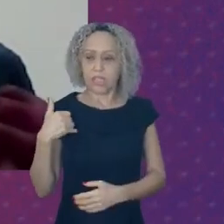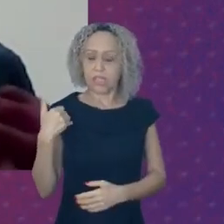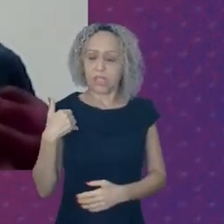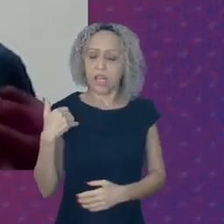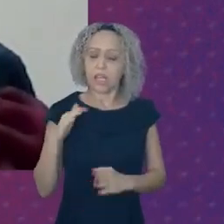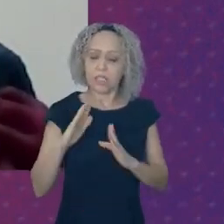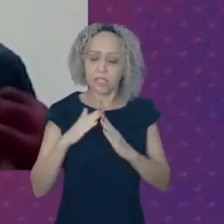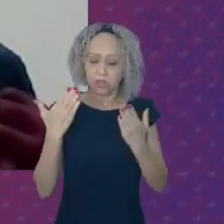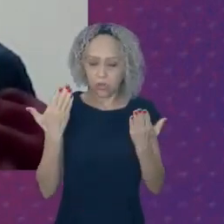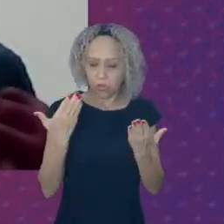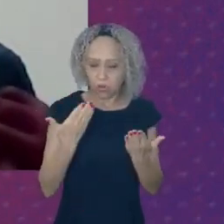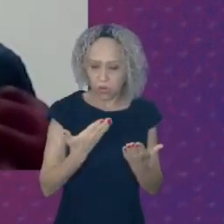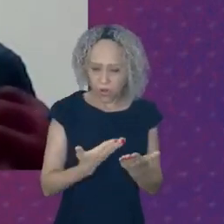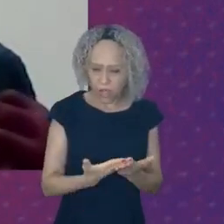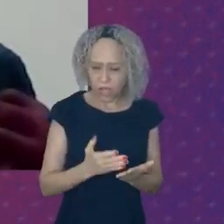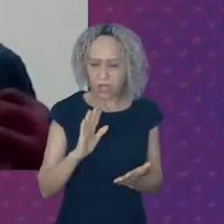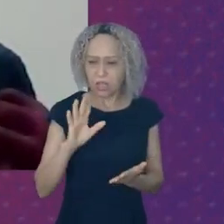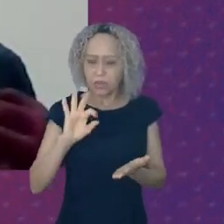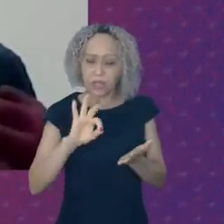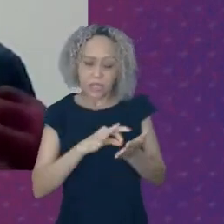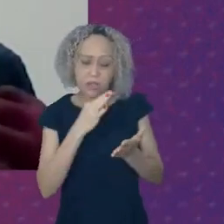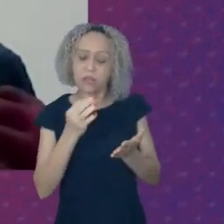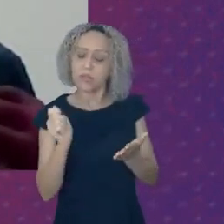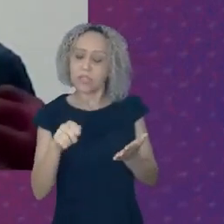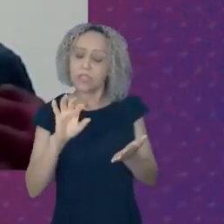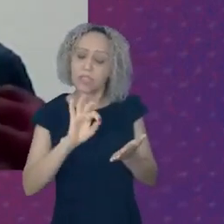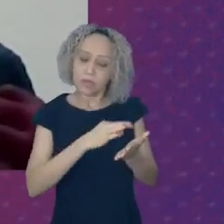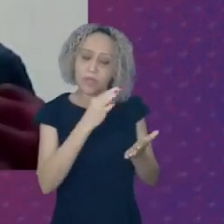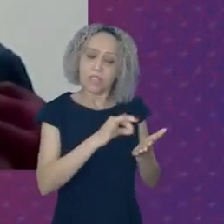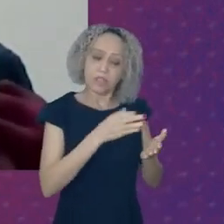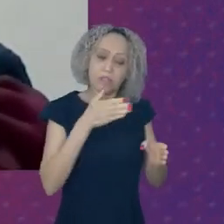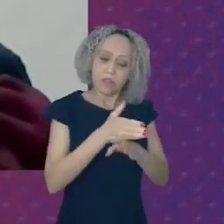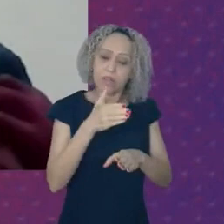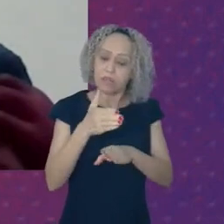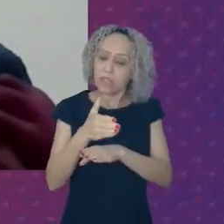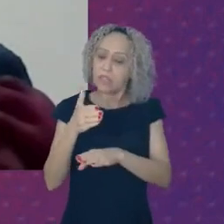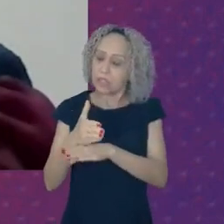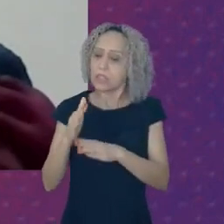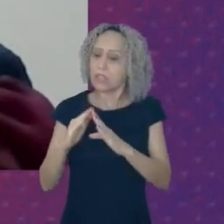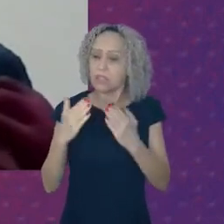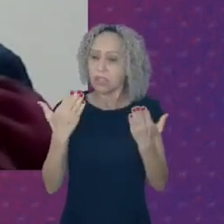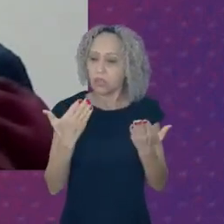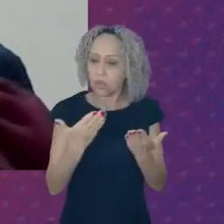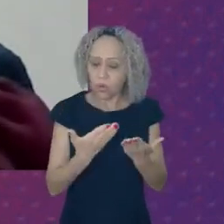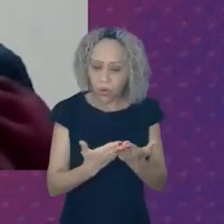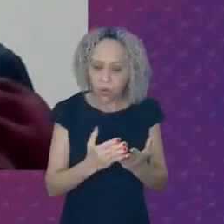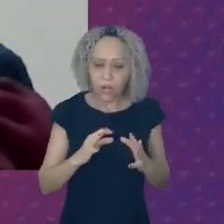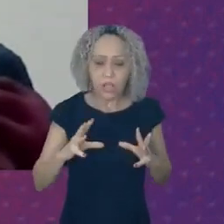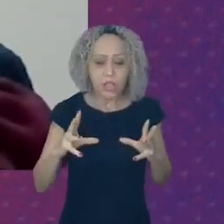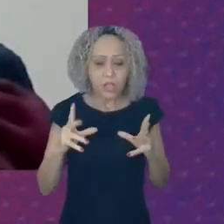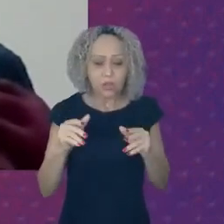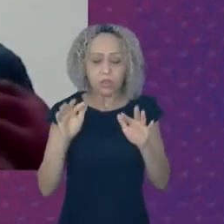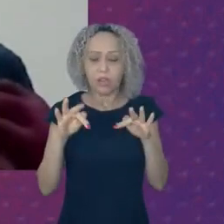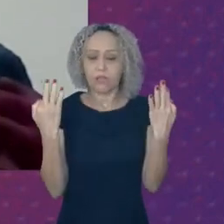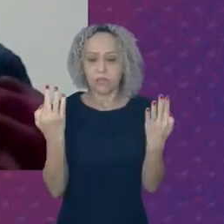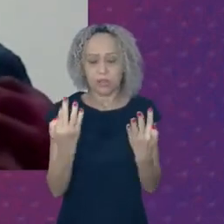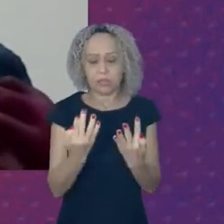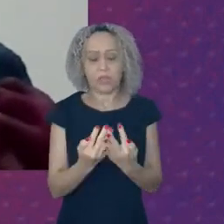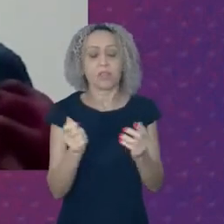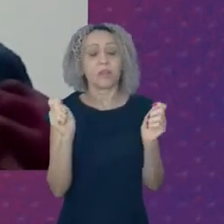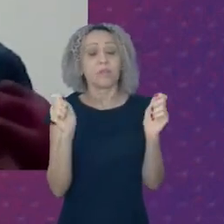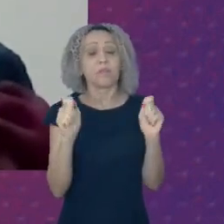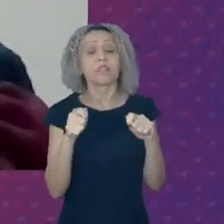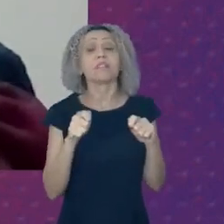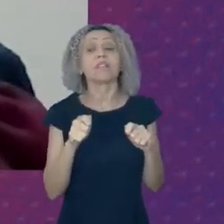escolar, eles devem estar matriculados, frequentando regularmente a escola, e toda a família deve estar em dias com